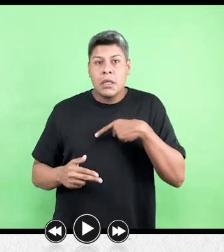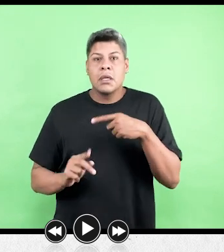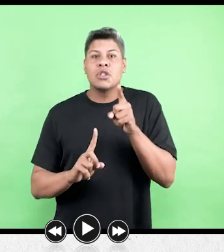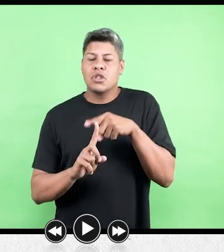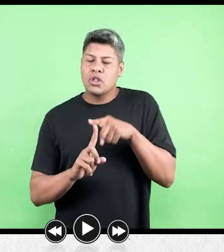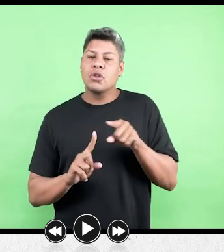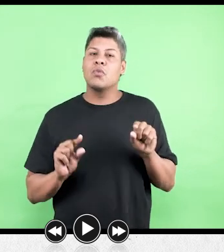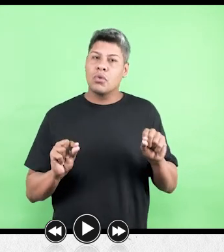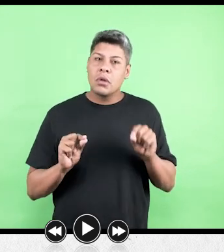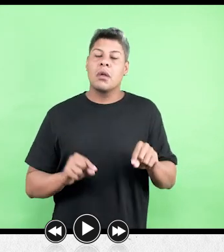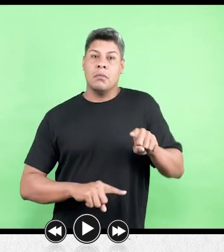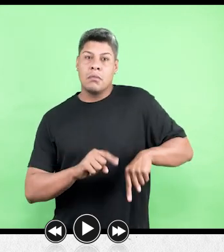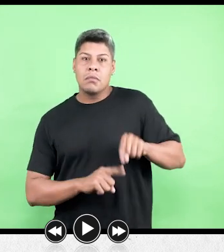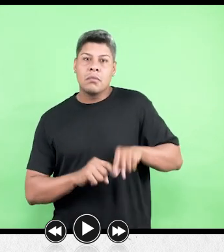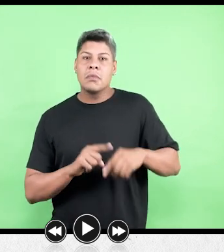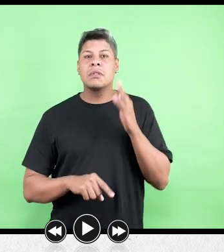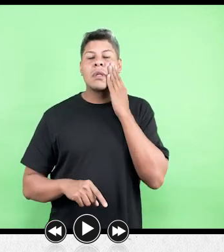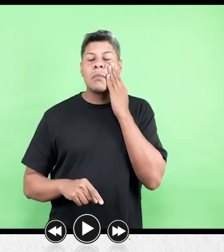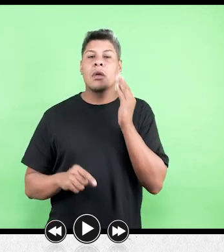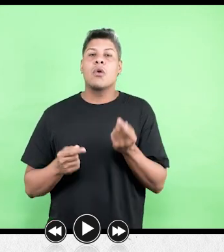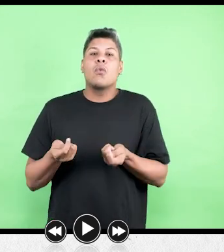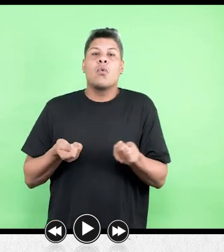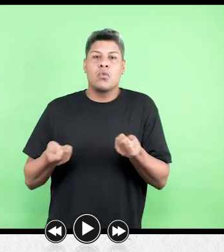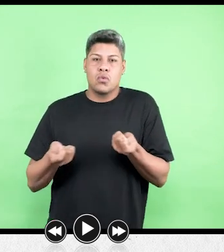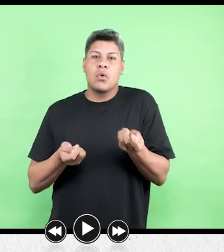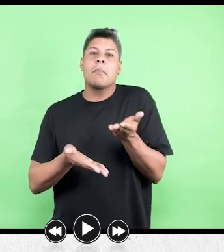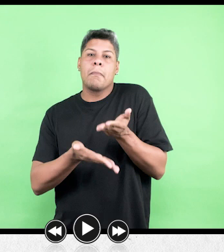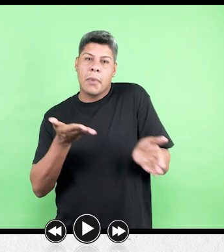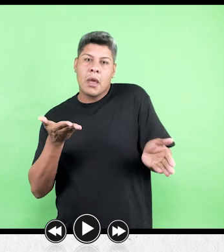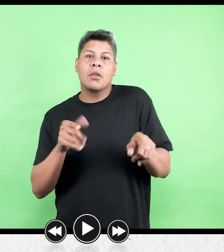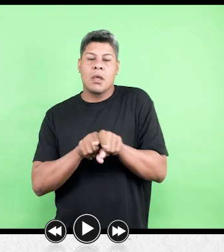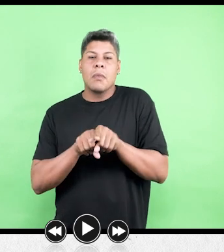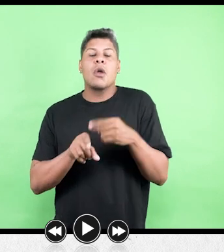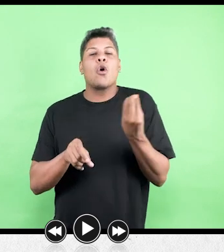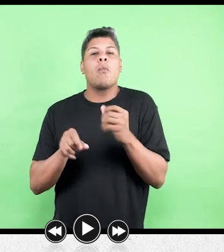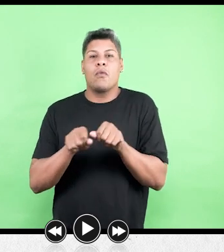de dispositivo de medição de controle de perdas e de vazão.